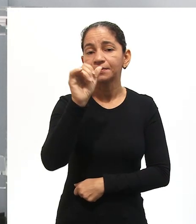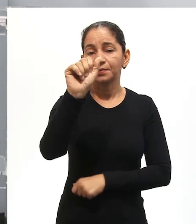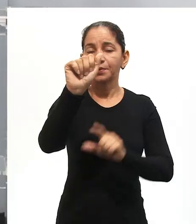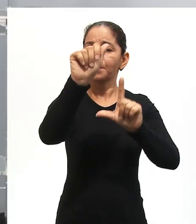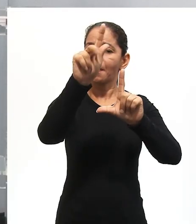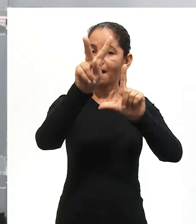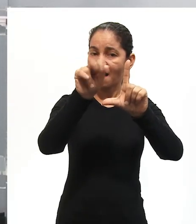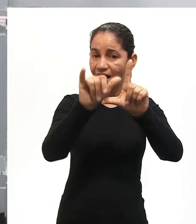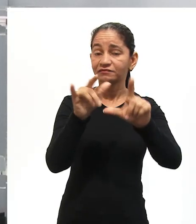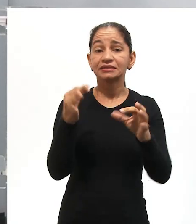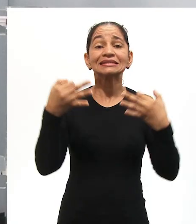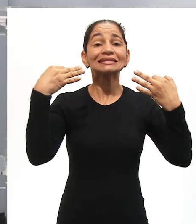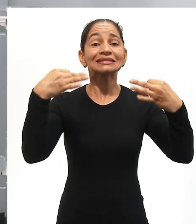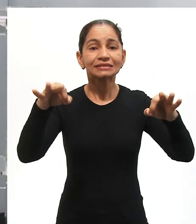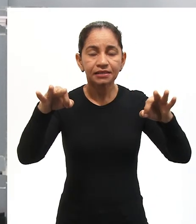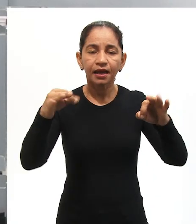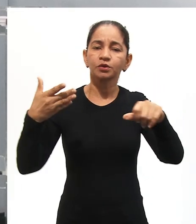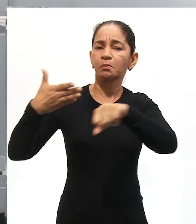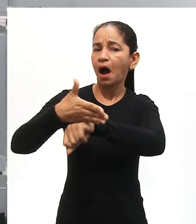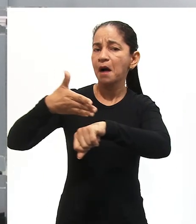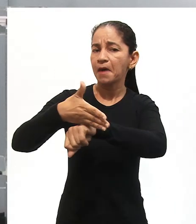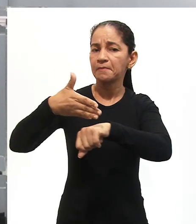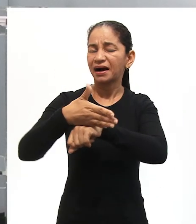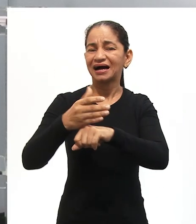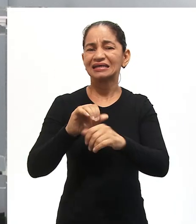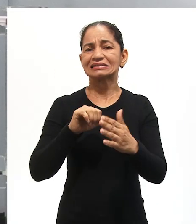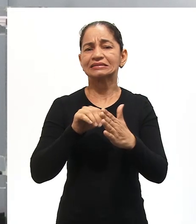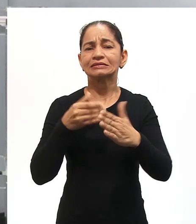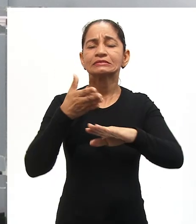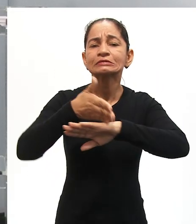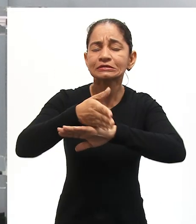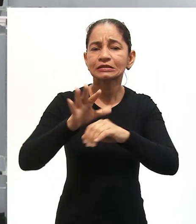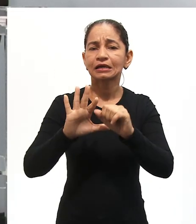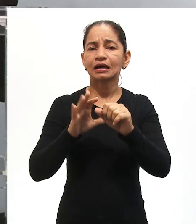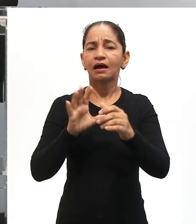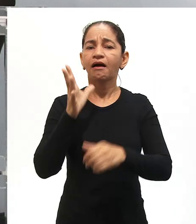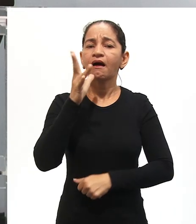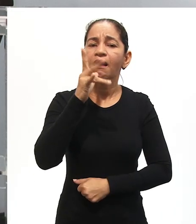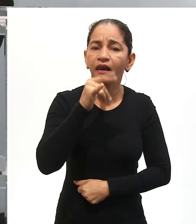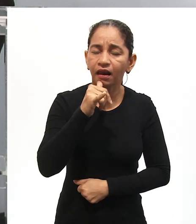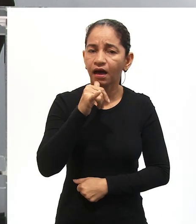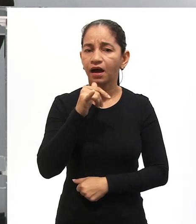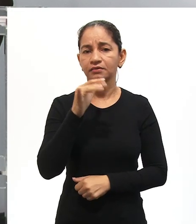O AVA funcional, acessível e organizado.